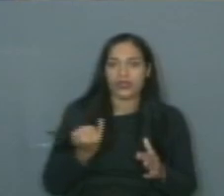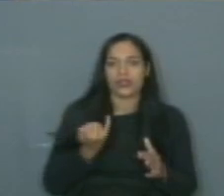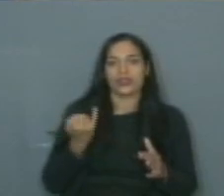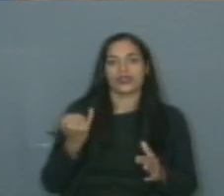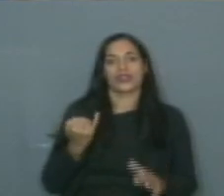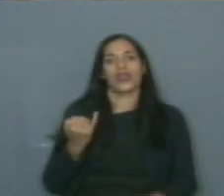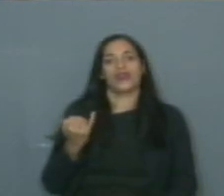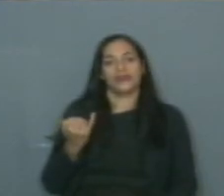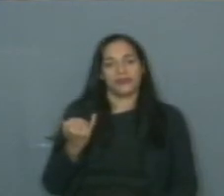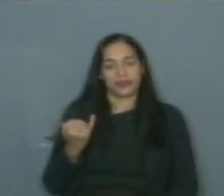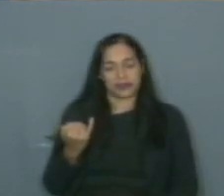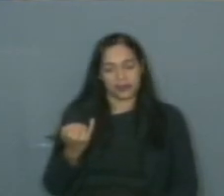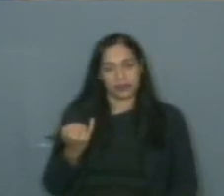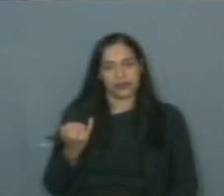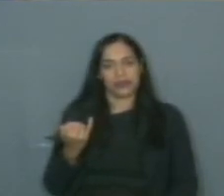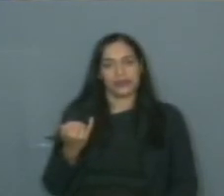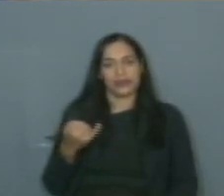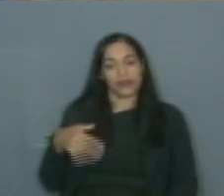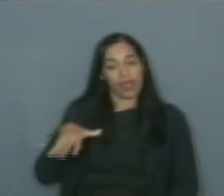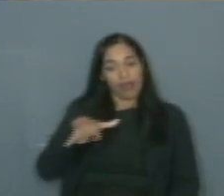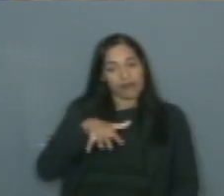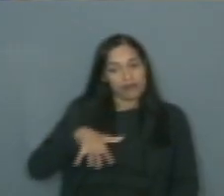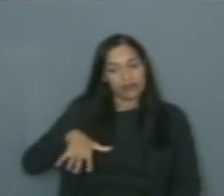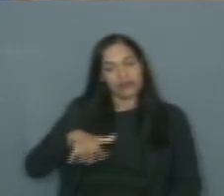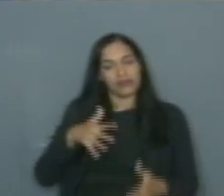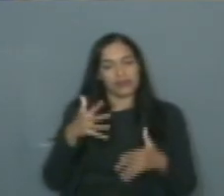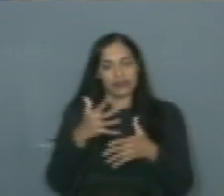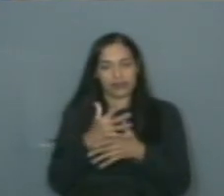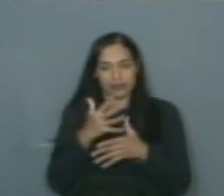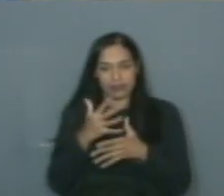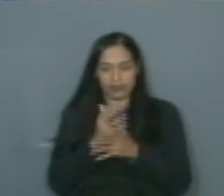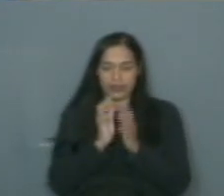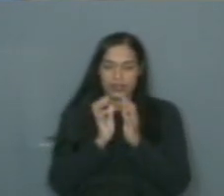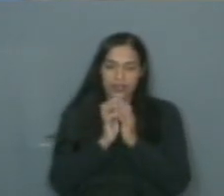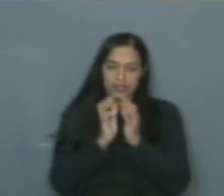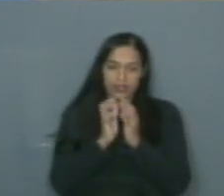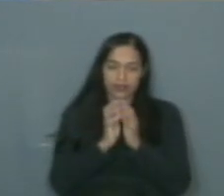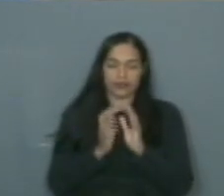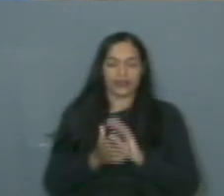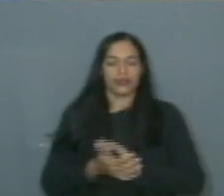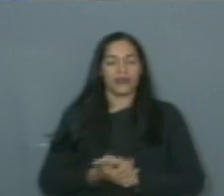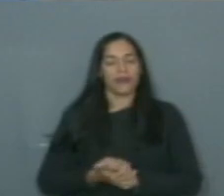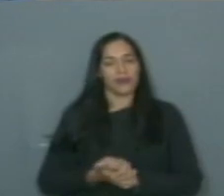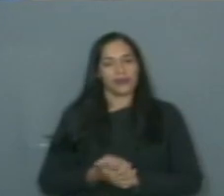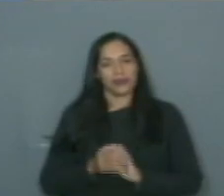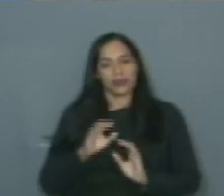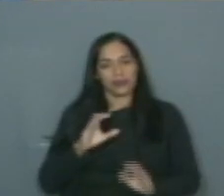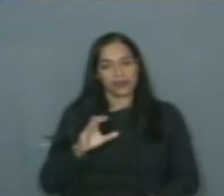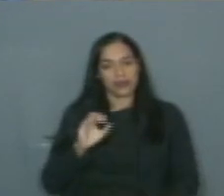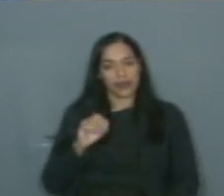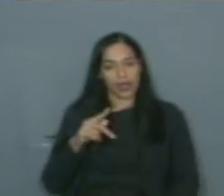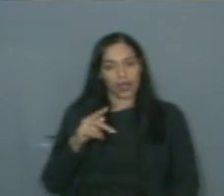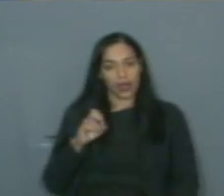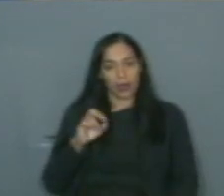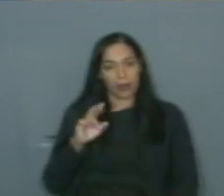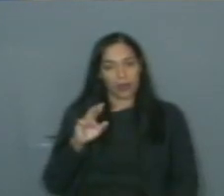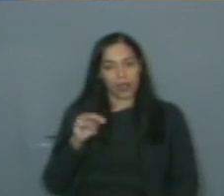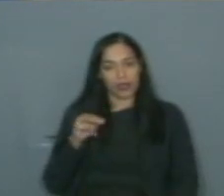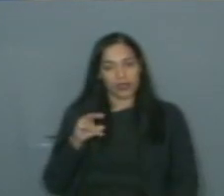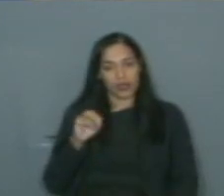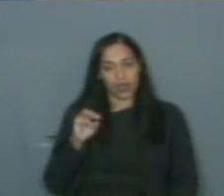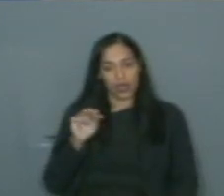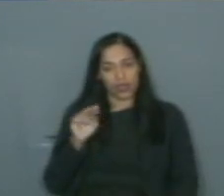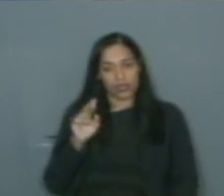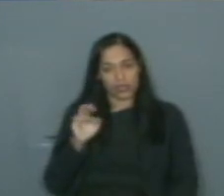Copernorte tem na cidade do Recife. A Copernorte,